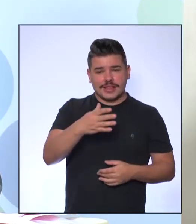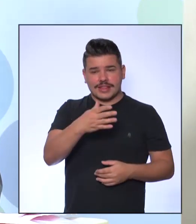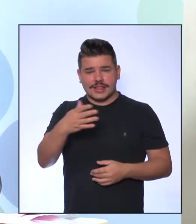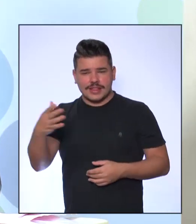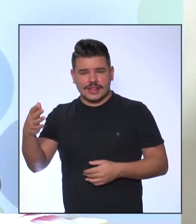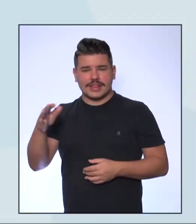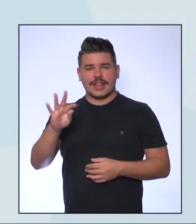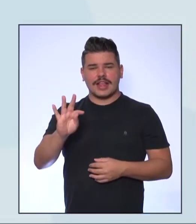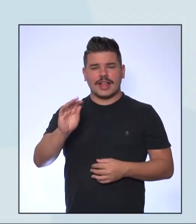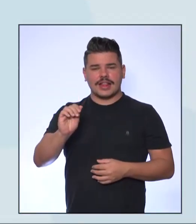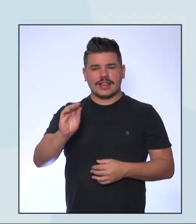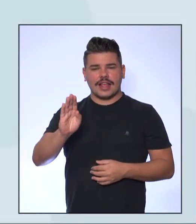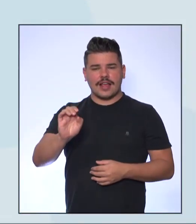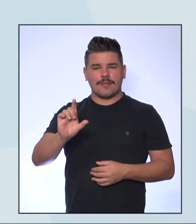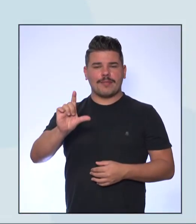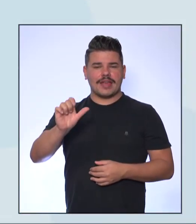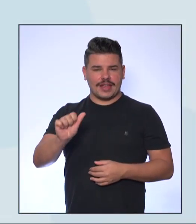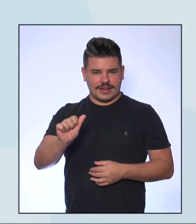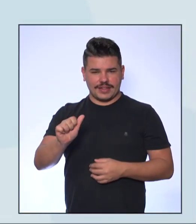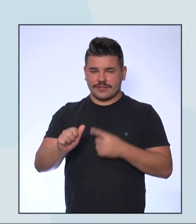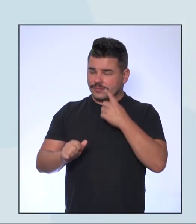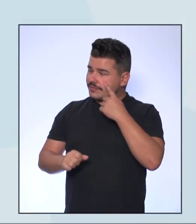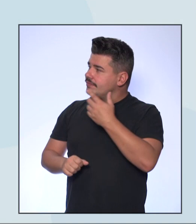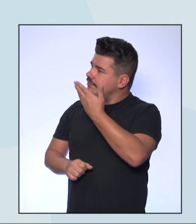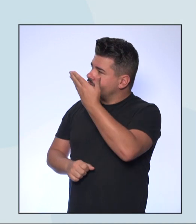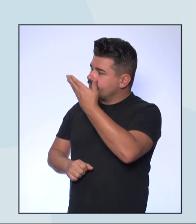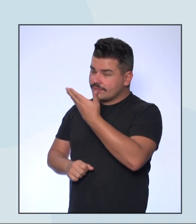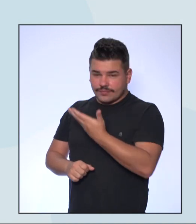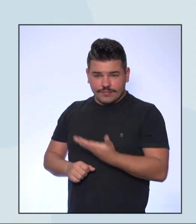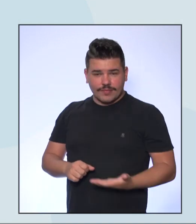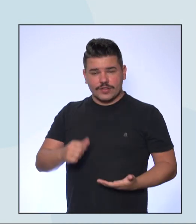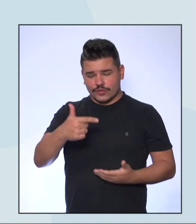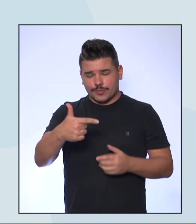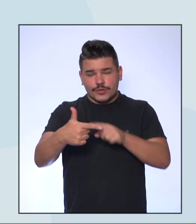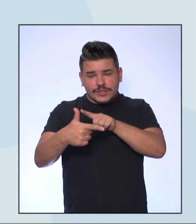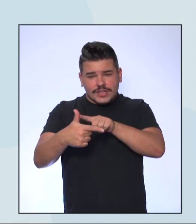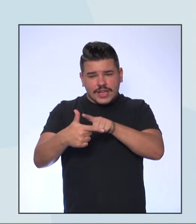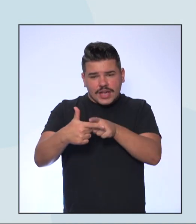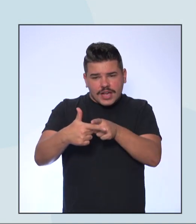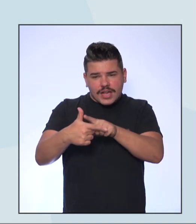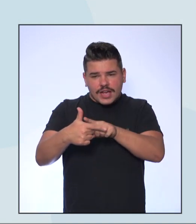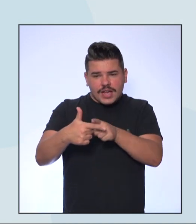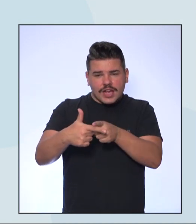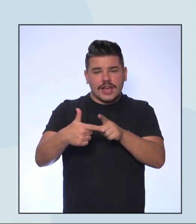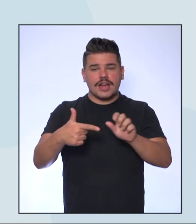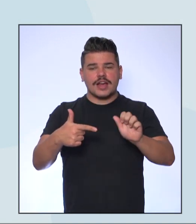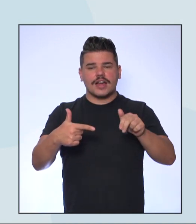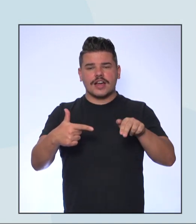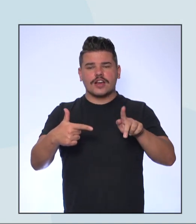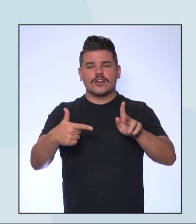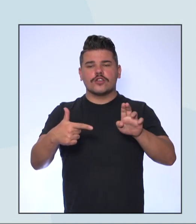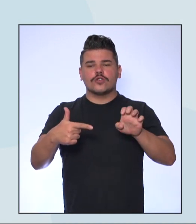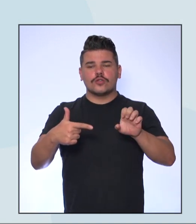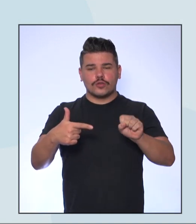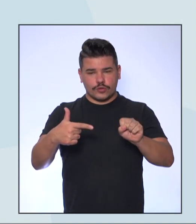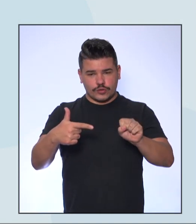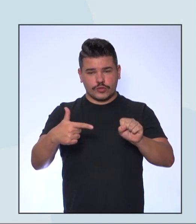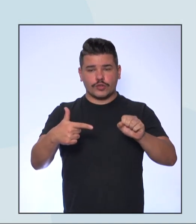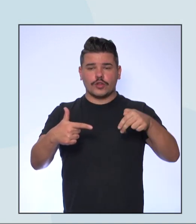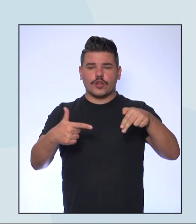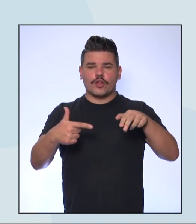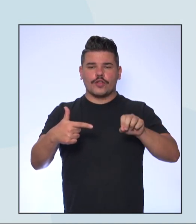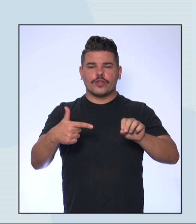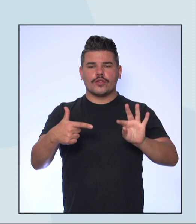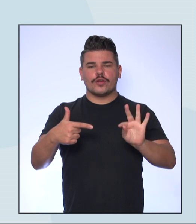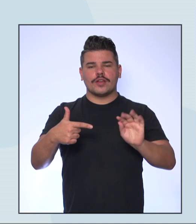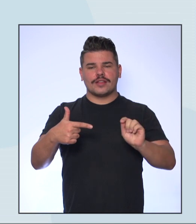Essa tabela é conhecida dos ângulos notáveis, né? Então, vocês verificam aí 30, 45 e 60